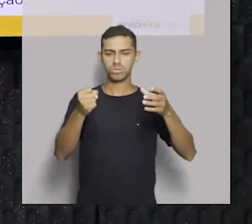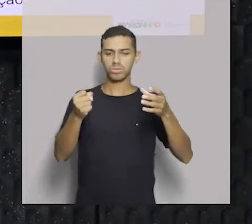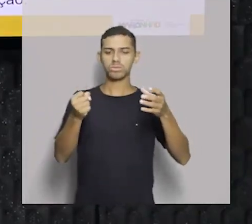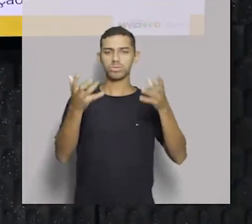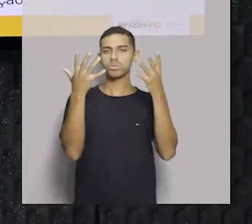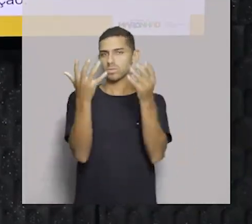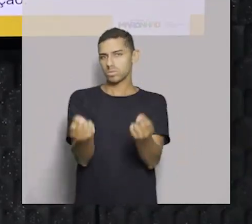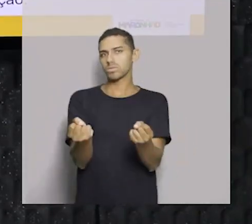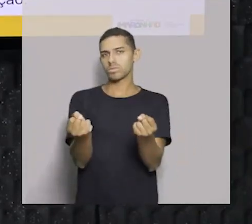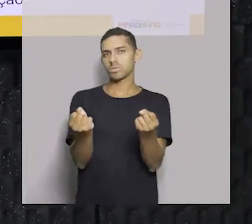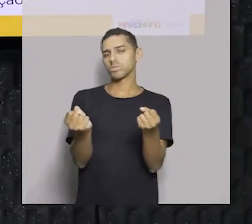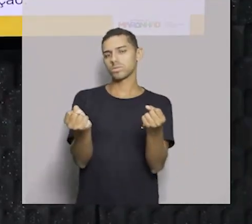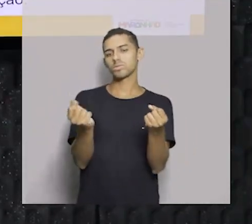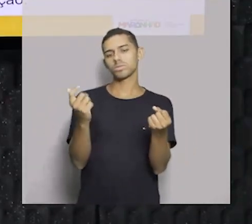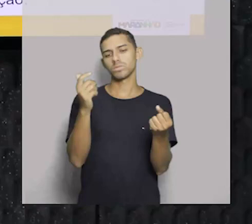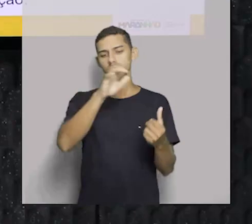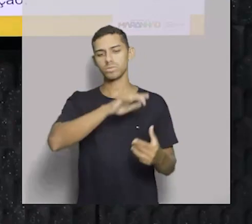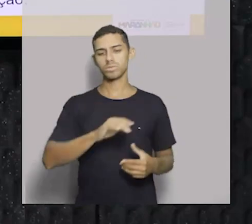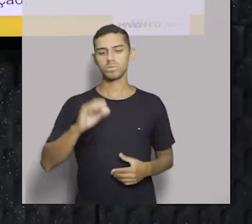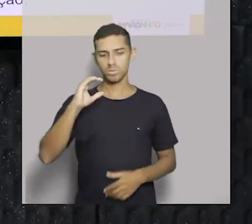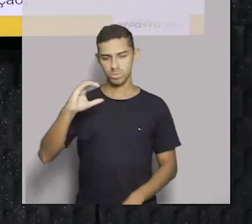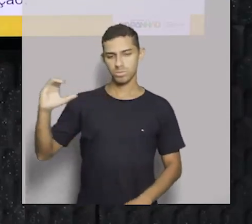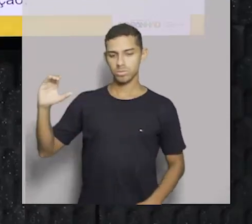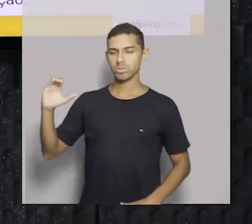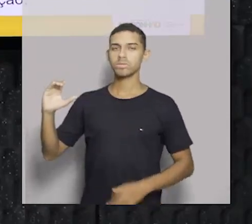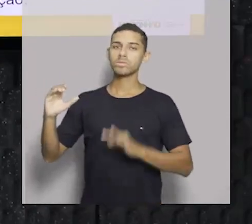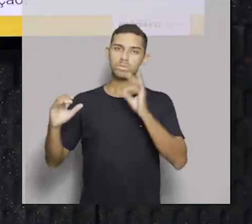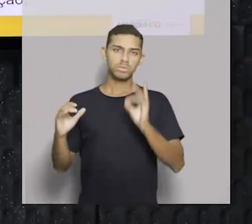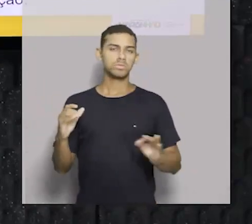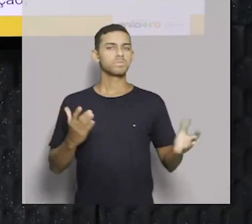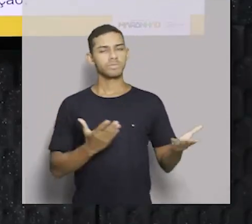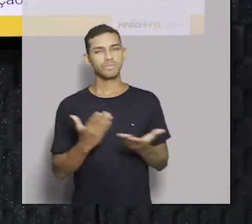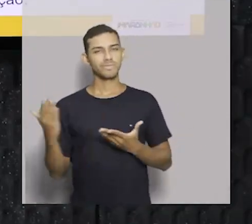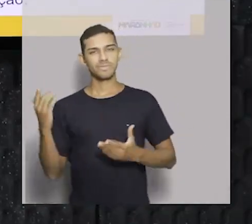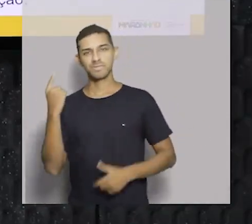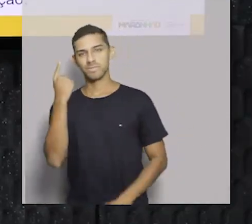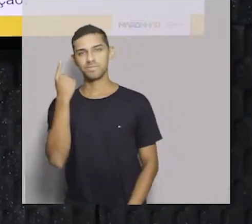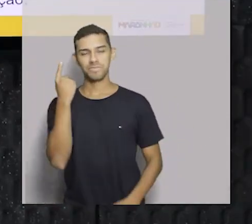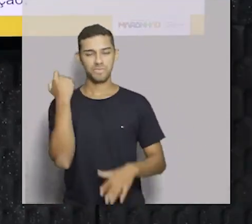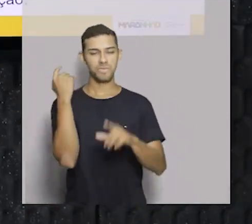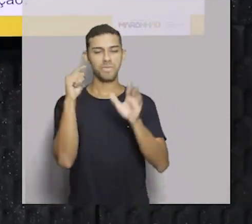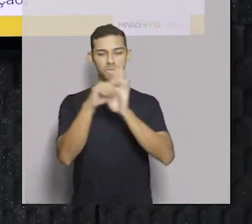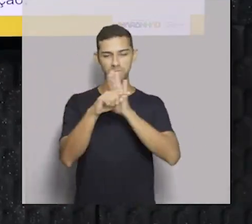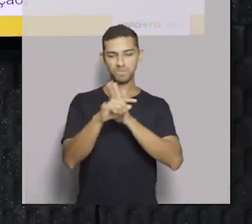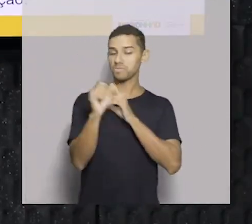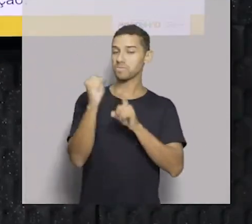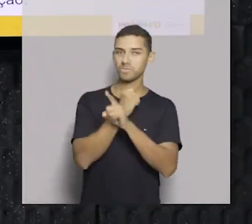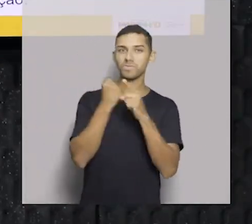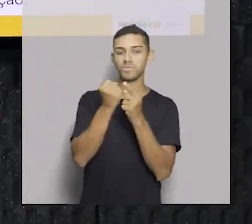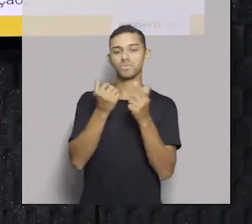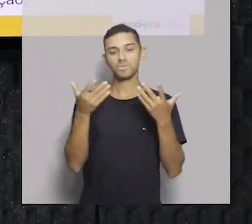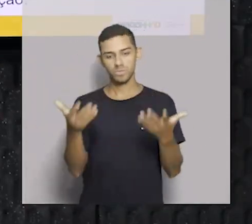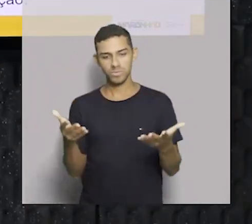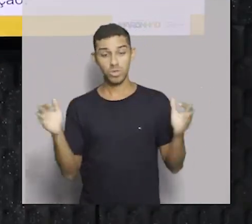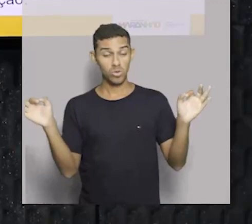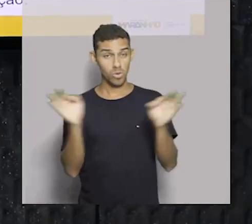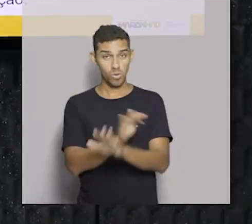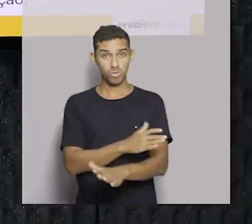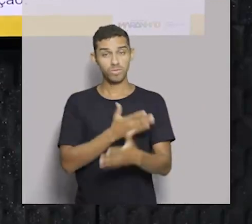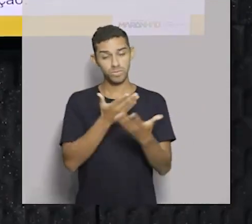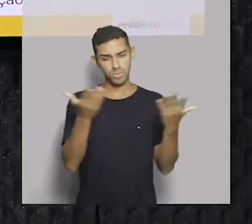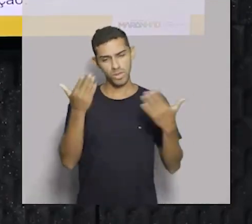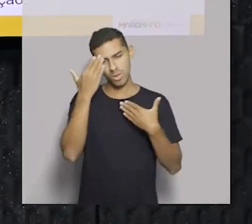a gente marca a letra C vamos ver se tá certo acertamos mais uma questão de sociologia Então é isso a gente fica por aqui